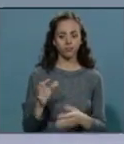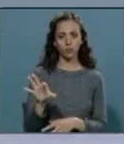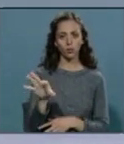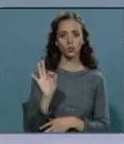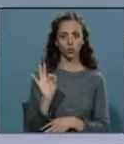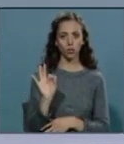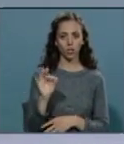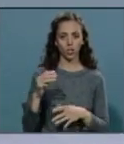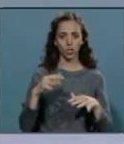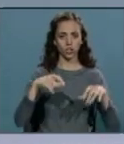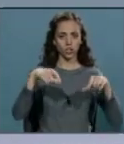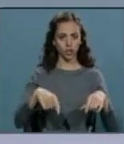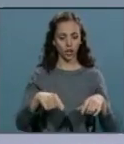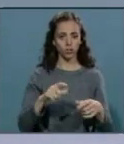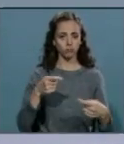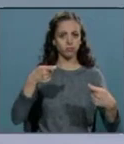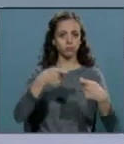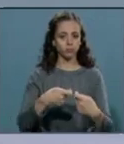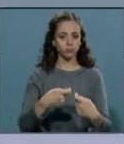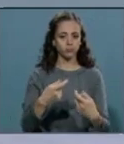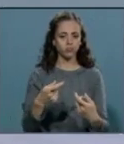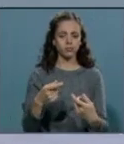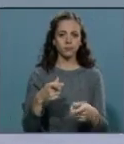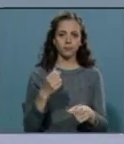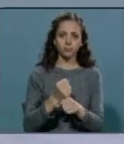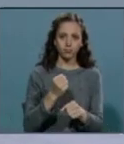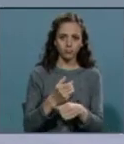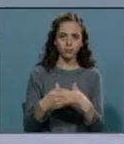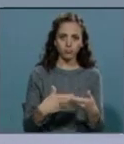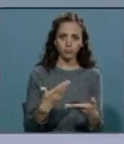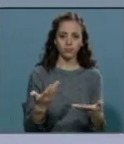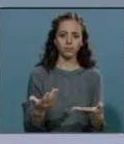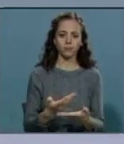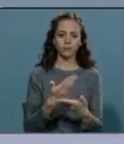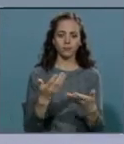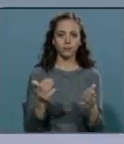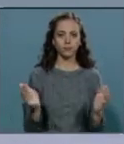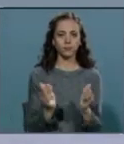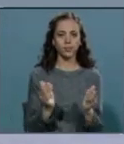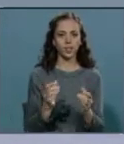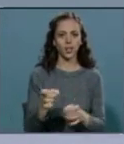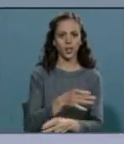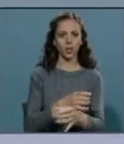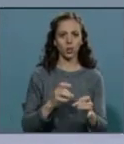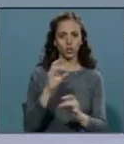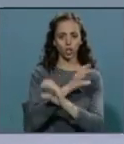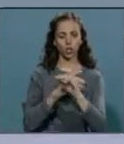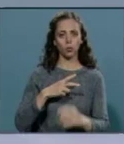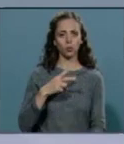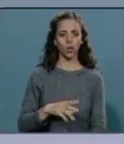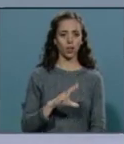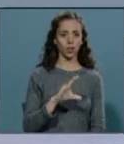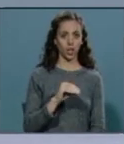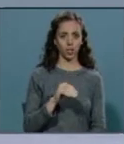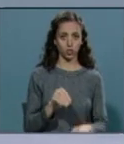escolher estádios adequados para digamos classe que a realização de um domínio campeonato da europa em portugal peças das